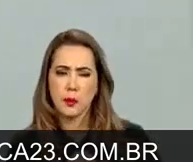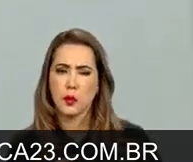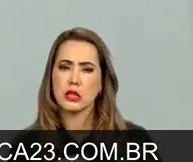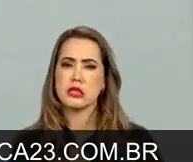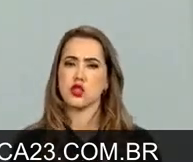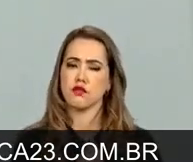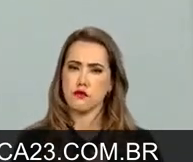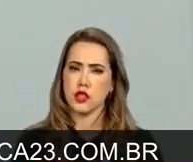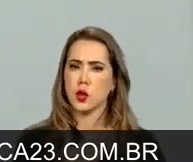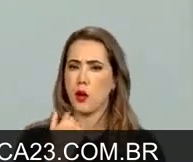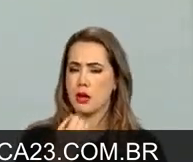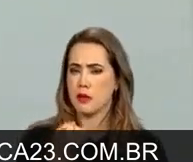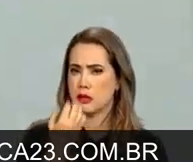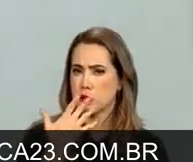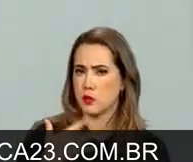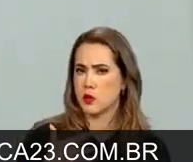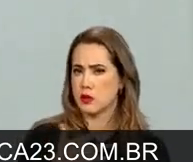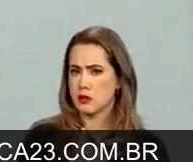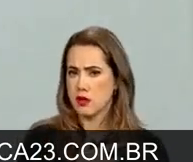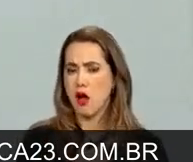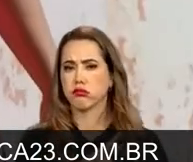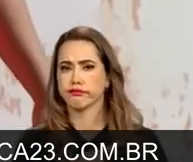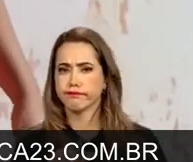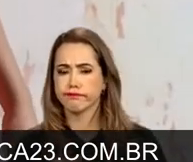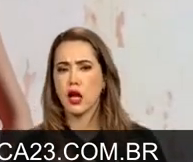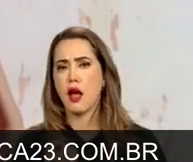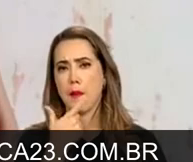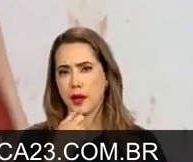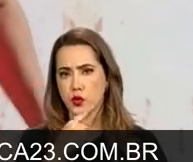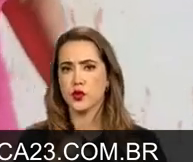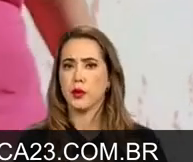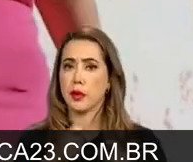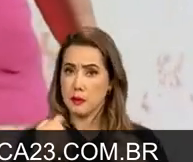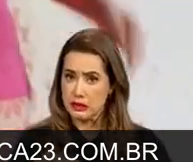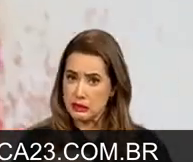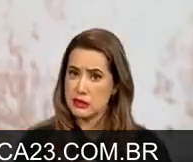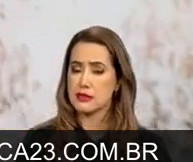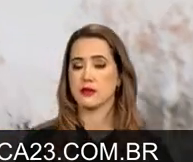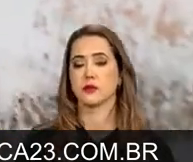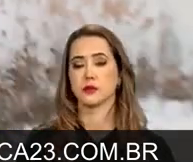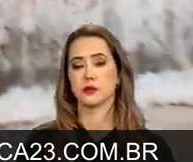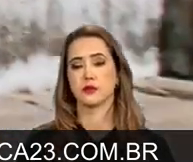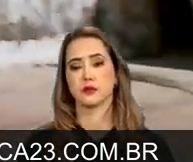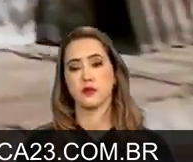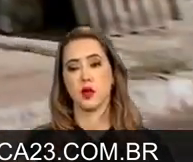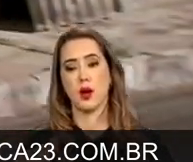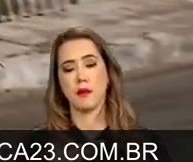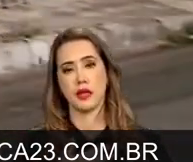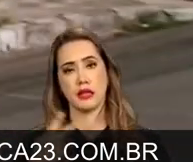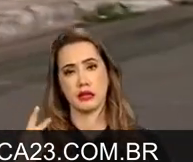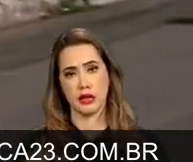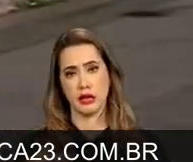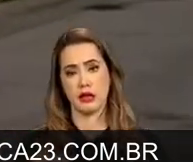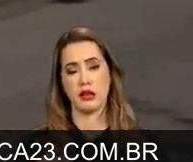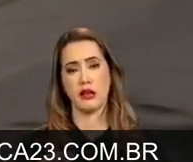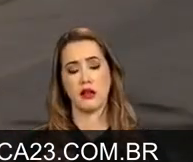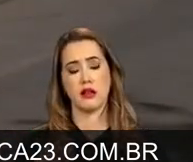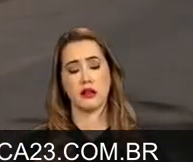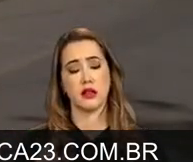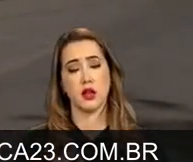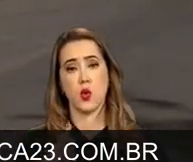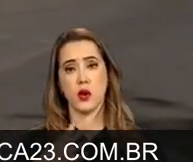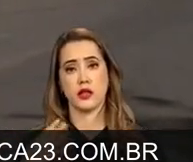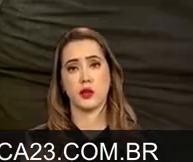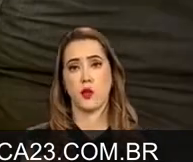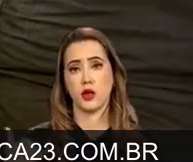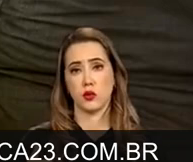nós vamos precisar também de medicações. A amiga da Emilícia, a Francisca, de 44 anos, teve 2 infartos em novembro do